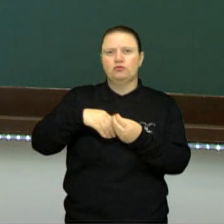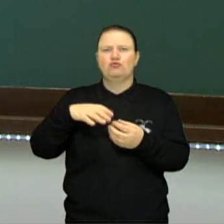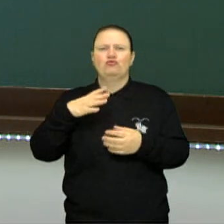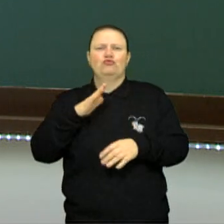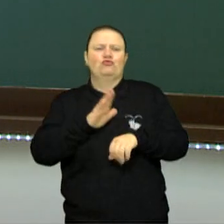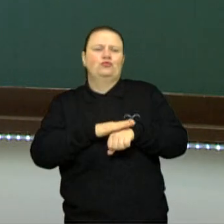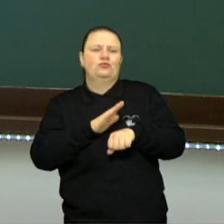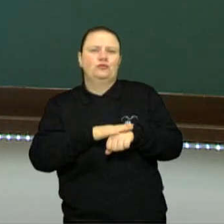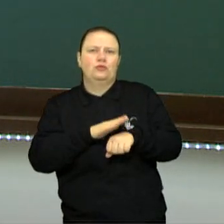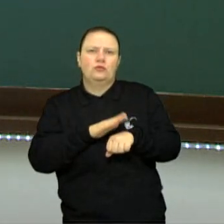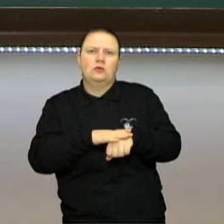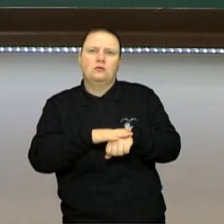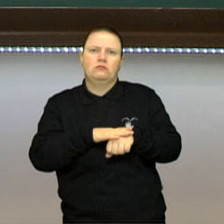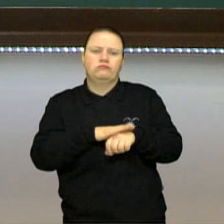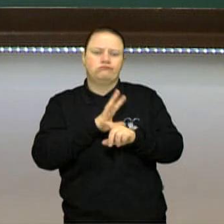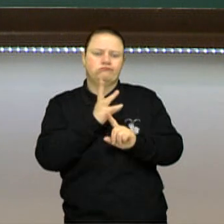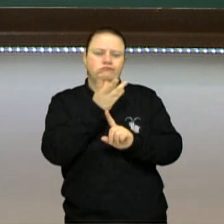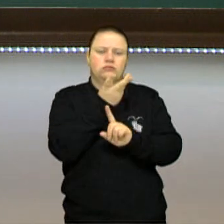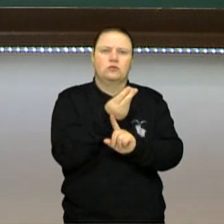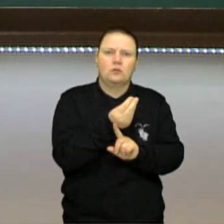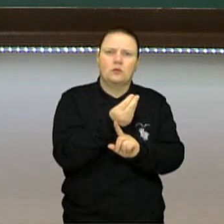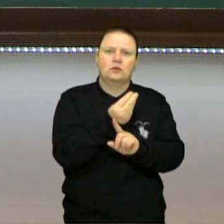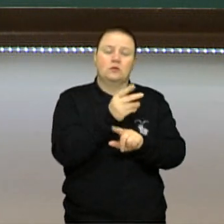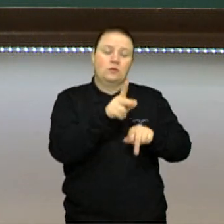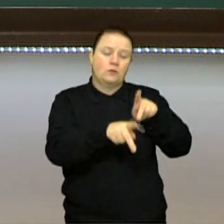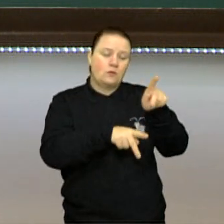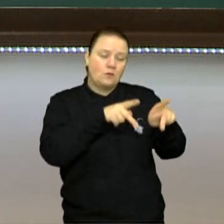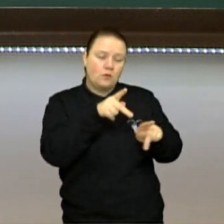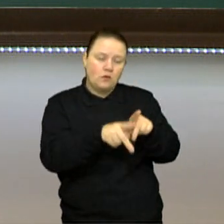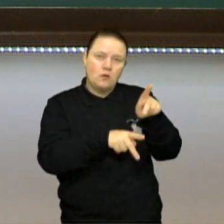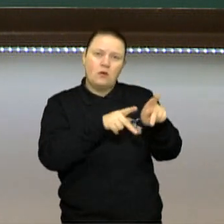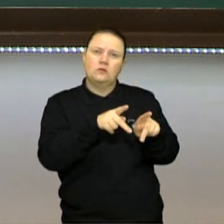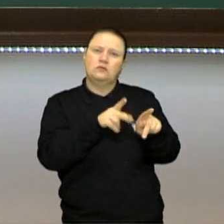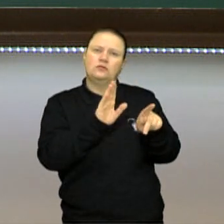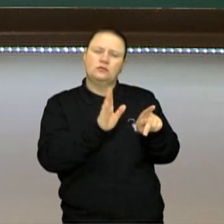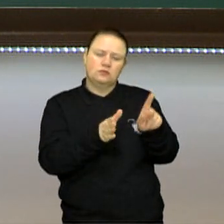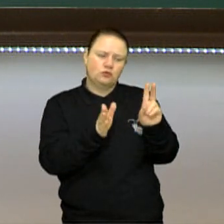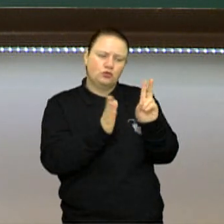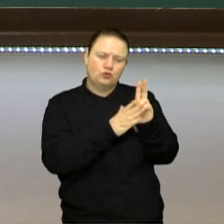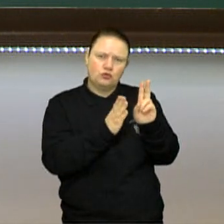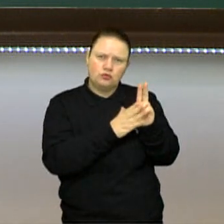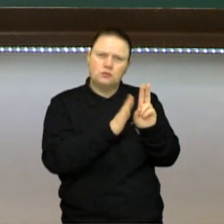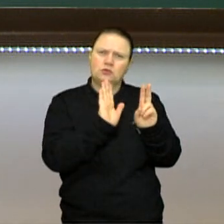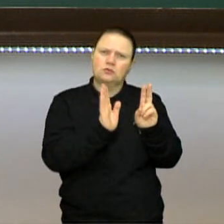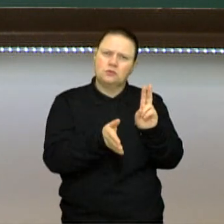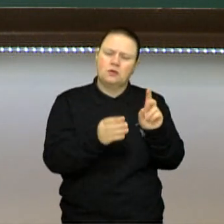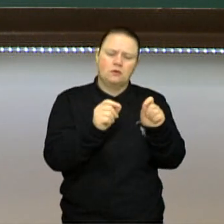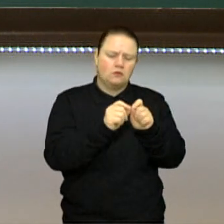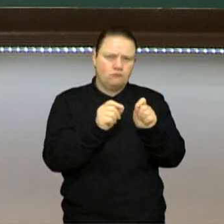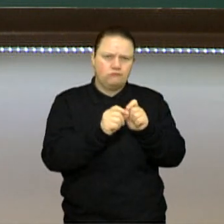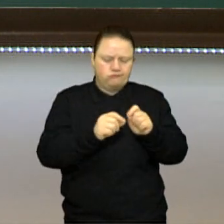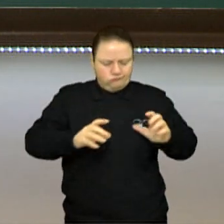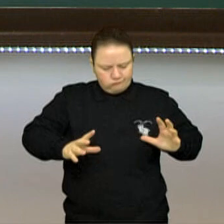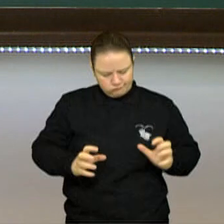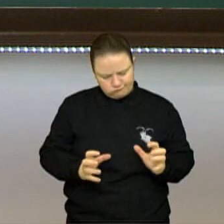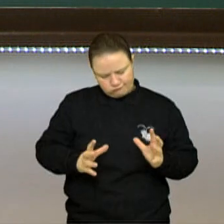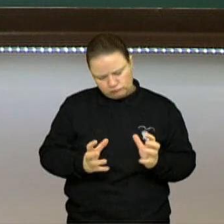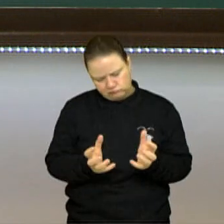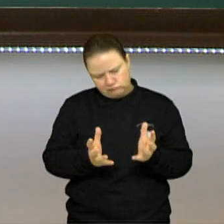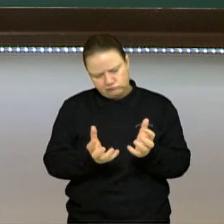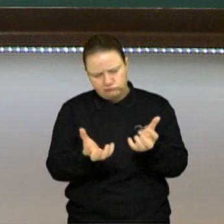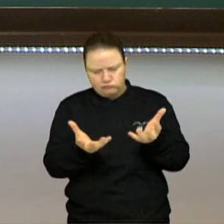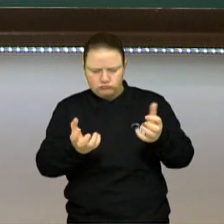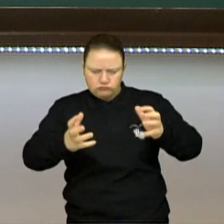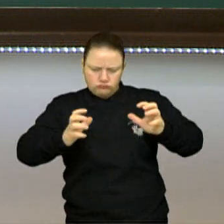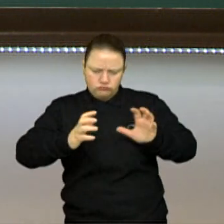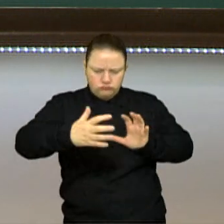povos indígenas têm essa grande relação, né, com o artesanato, né, todo o trabalho feito de forma manual, esse